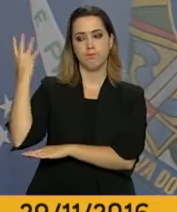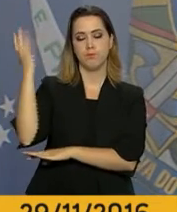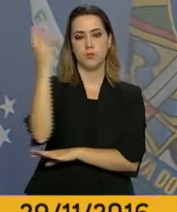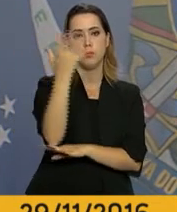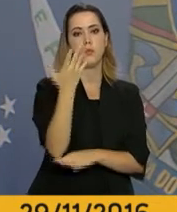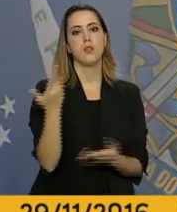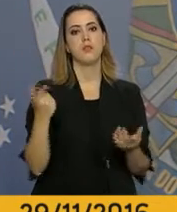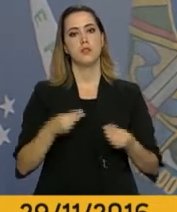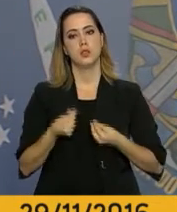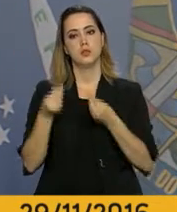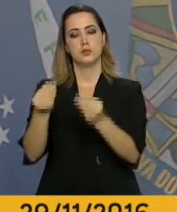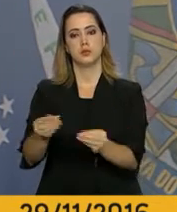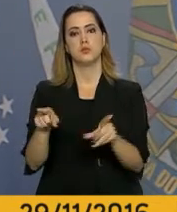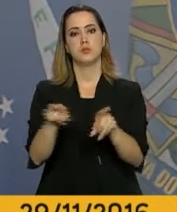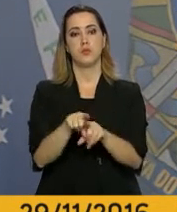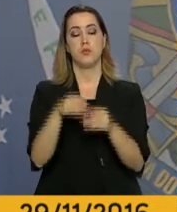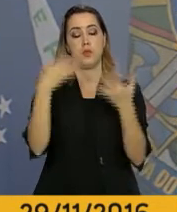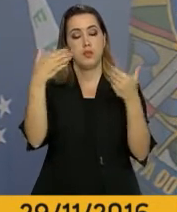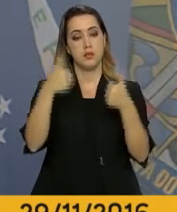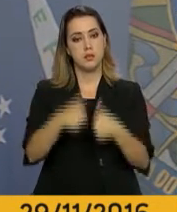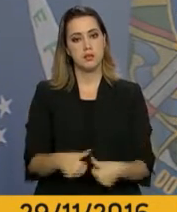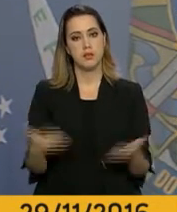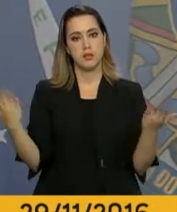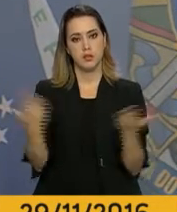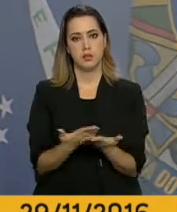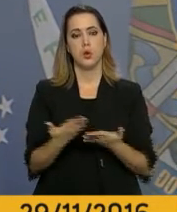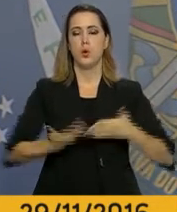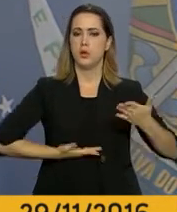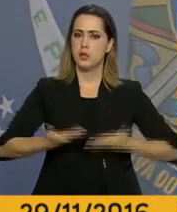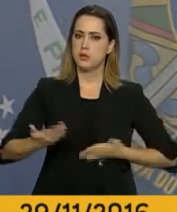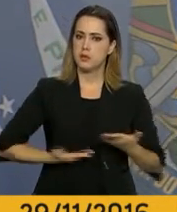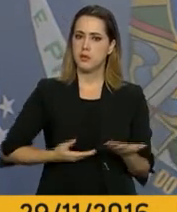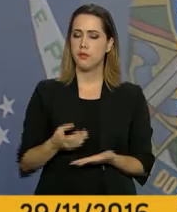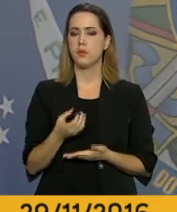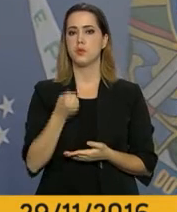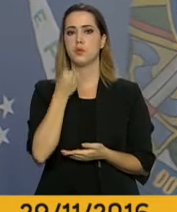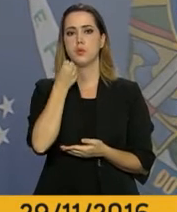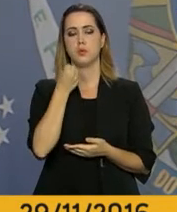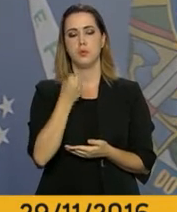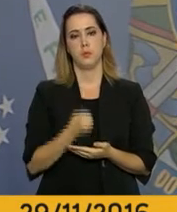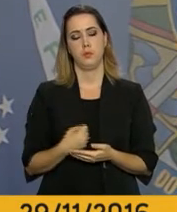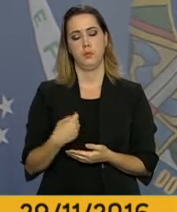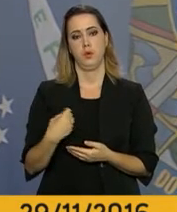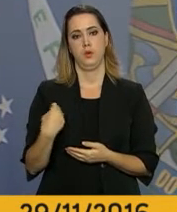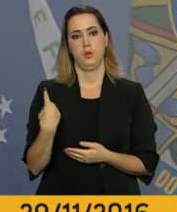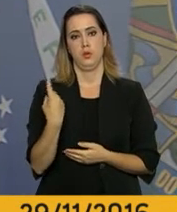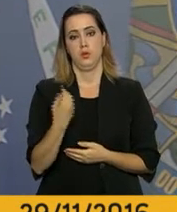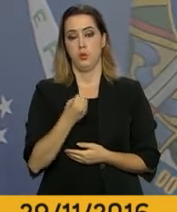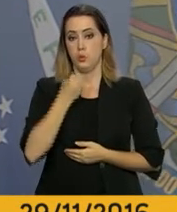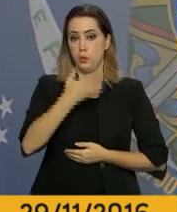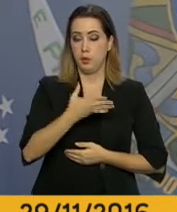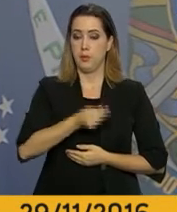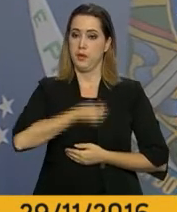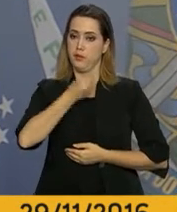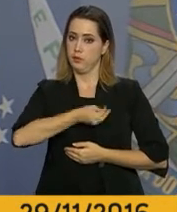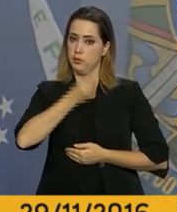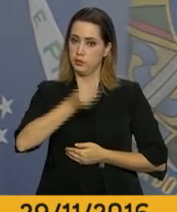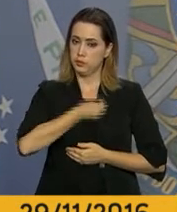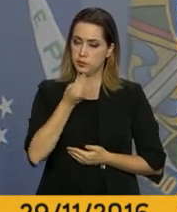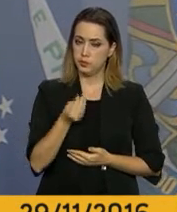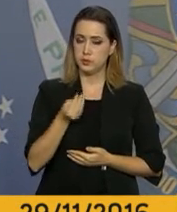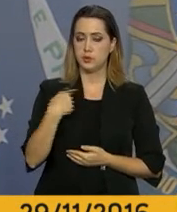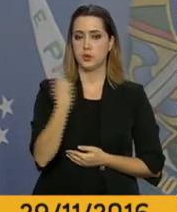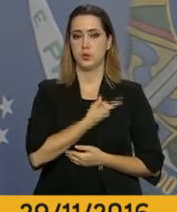sendo postos efetivamente a serviço do bem estar de nossa gente portanto brasil